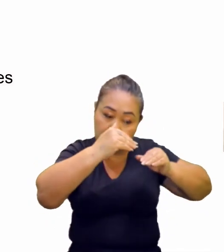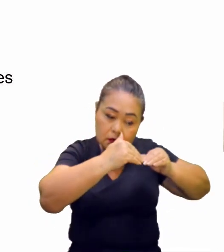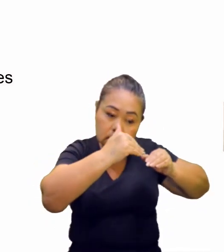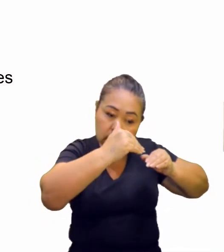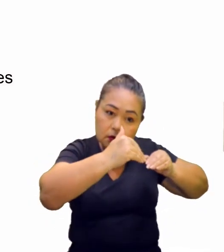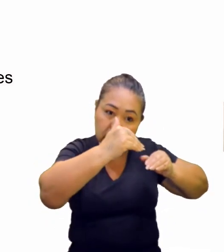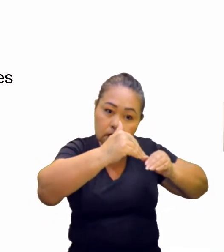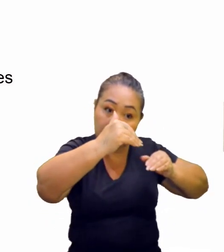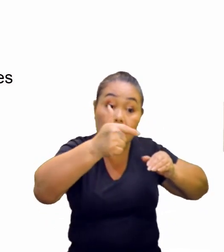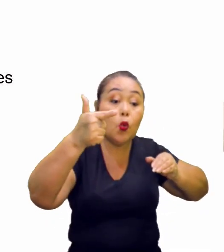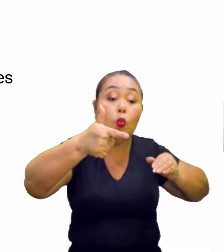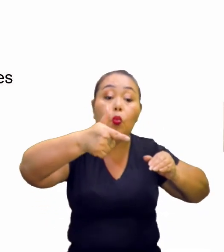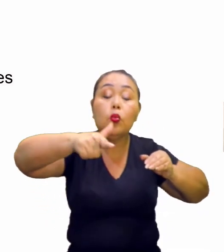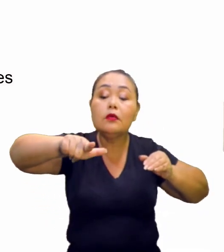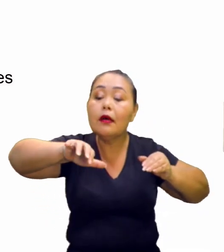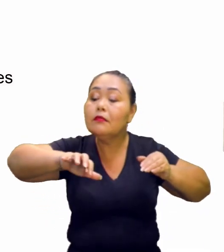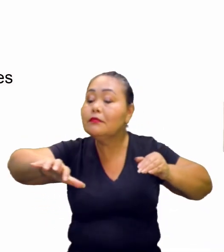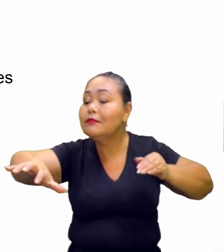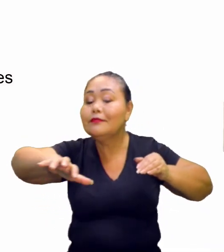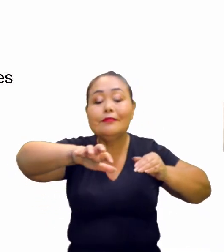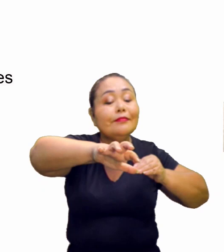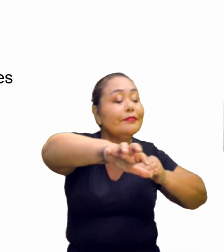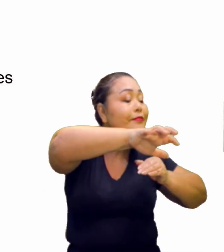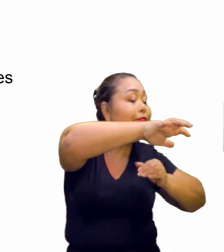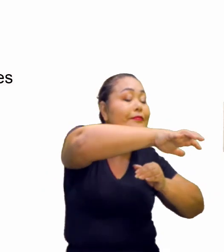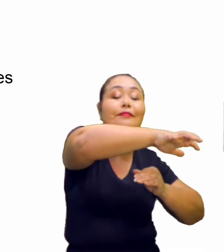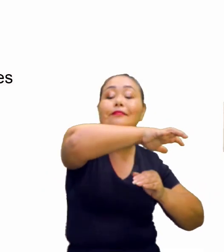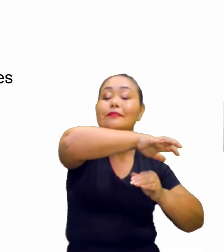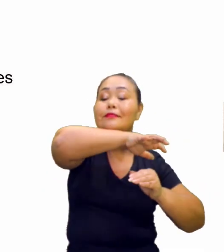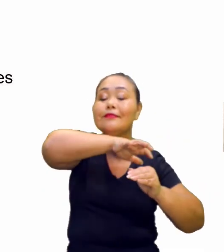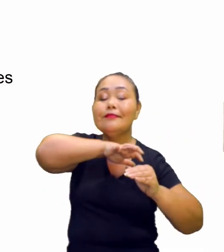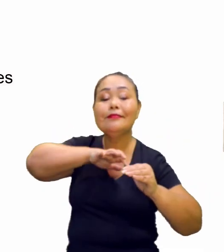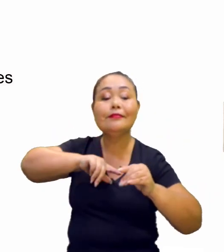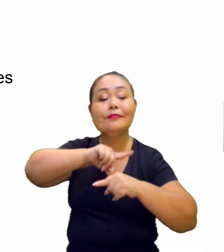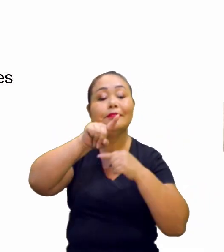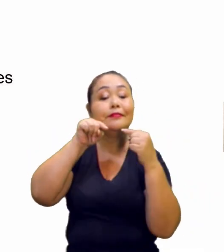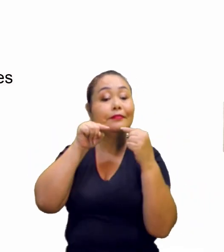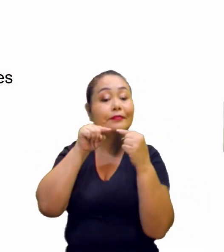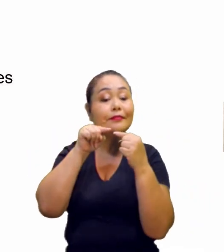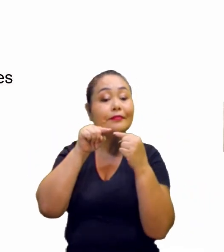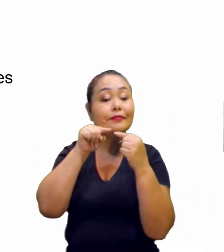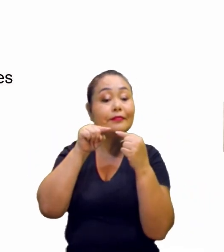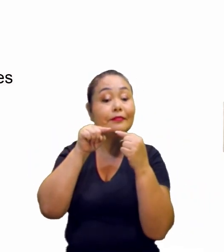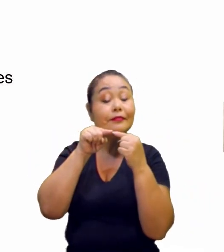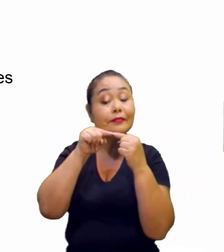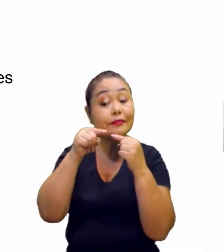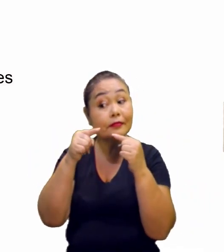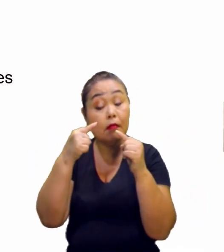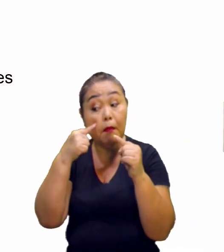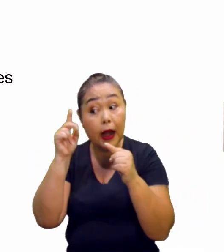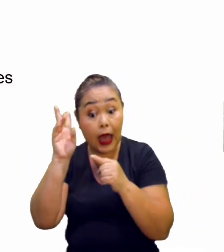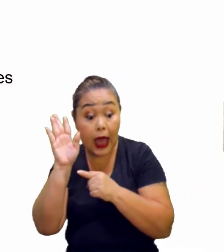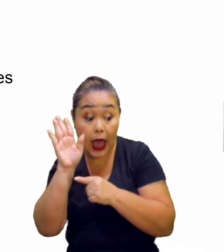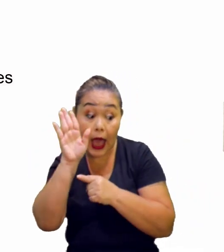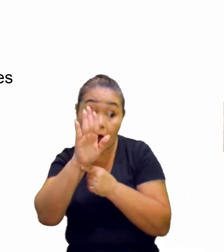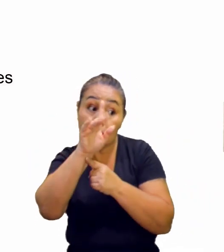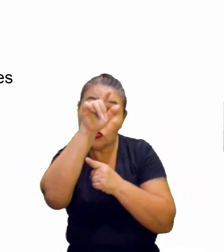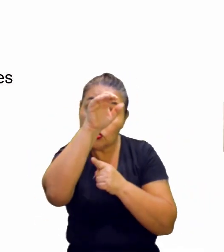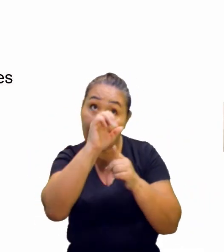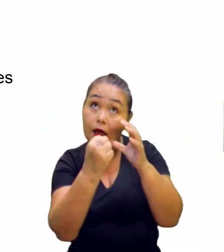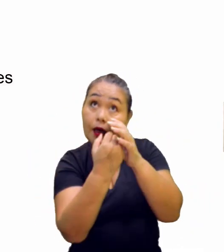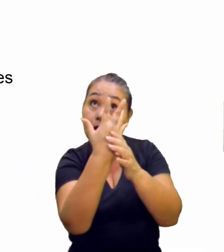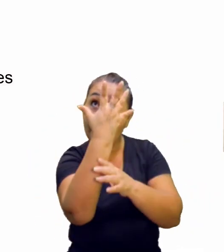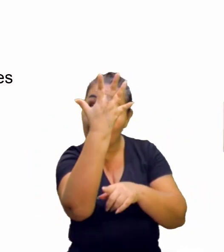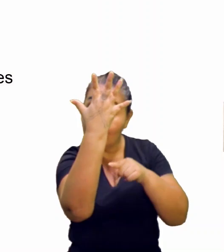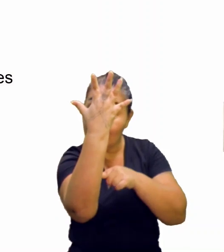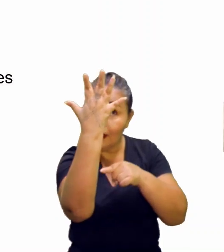e outra que vai ser espalhada pela área, com a função, olha só, de prestar serviços.